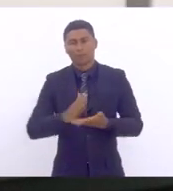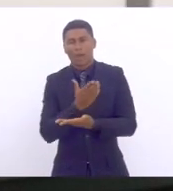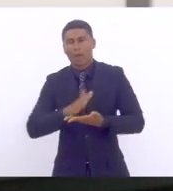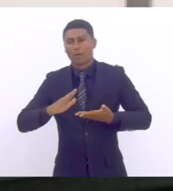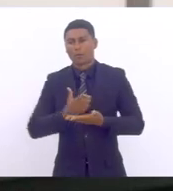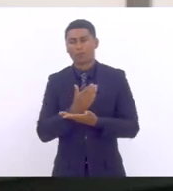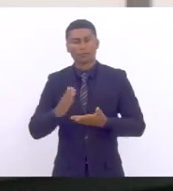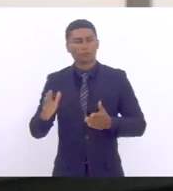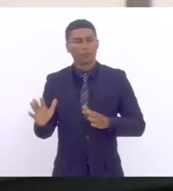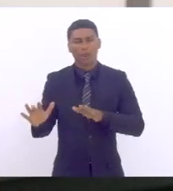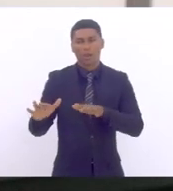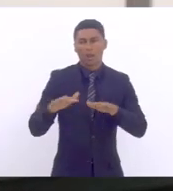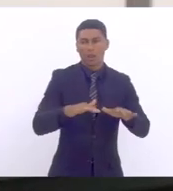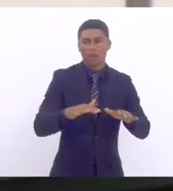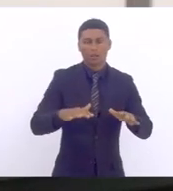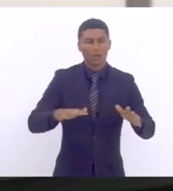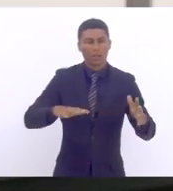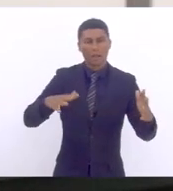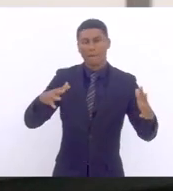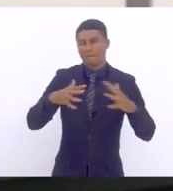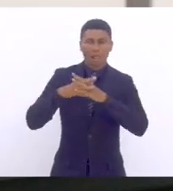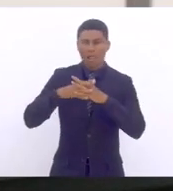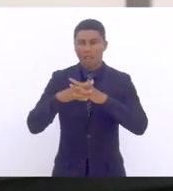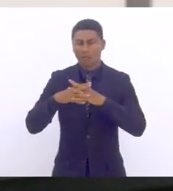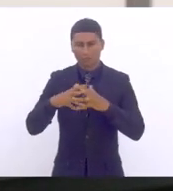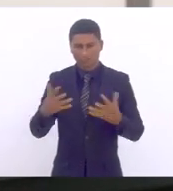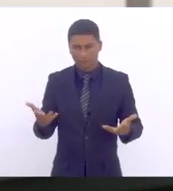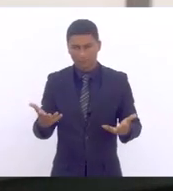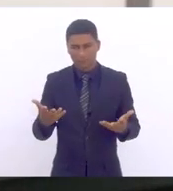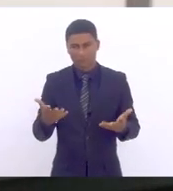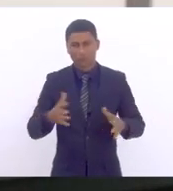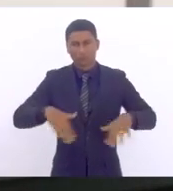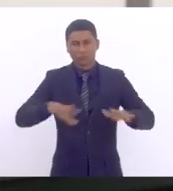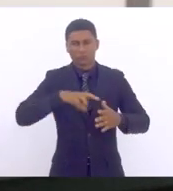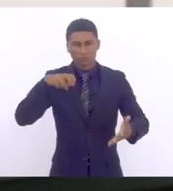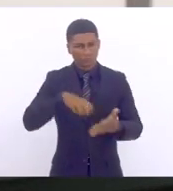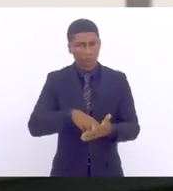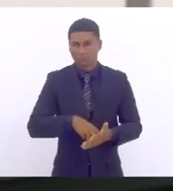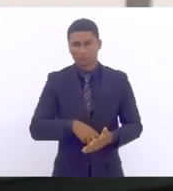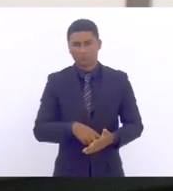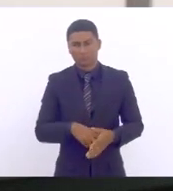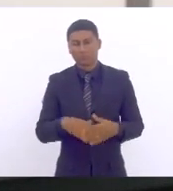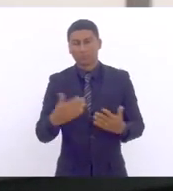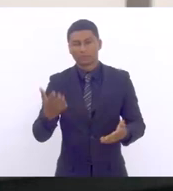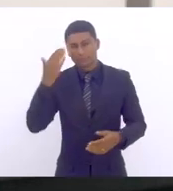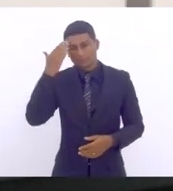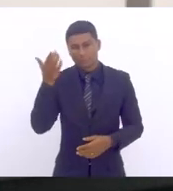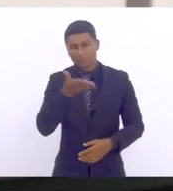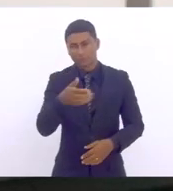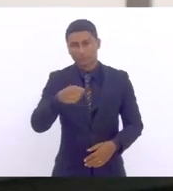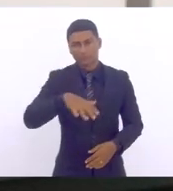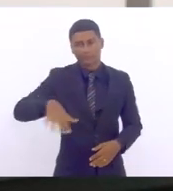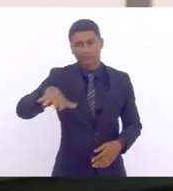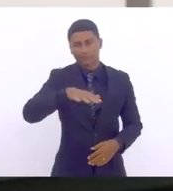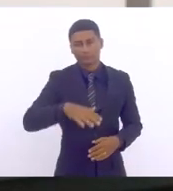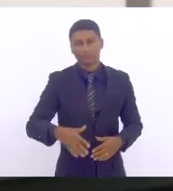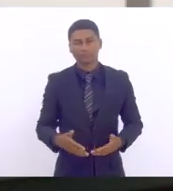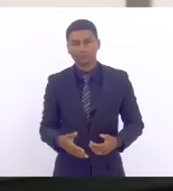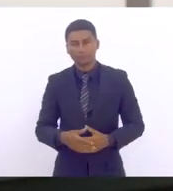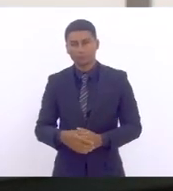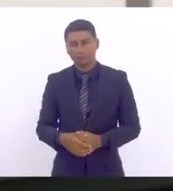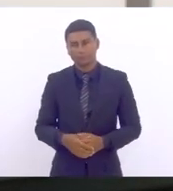tem, a torcida toda pague. Mais uma vez, agradecer a todos aí. Já falaram tudo que a gente tinha que falar. Eu acho